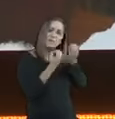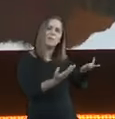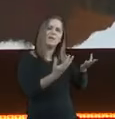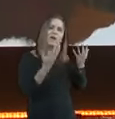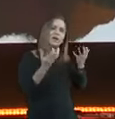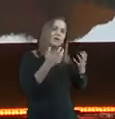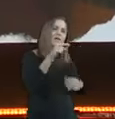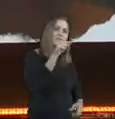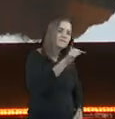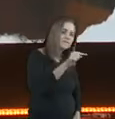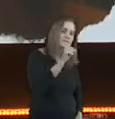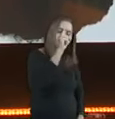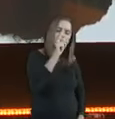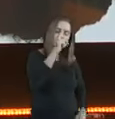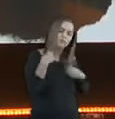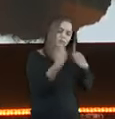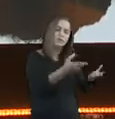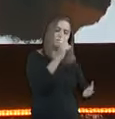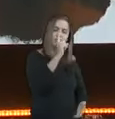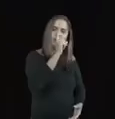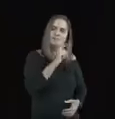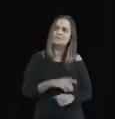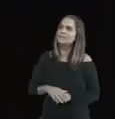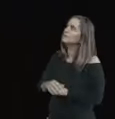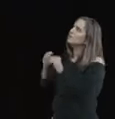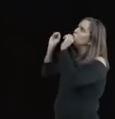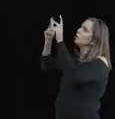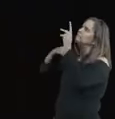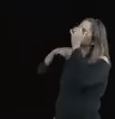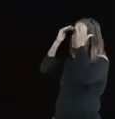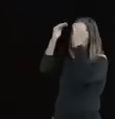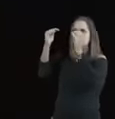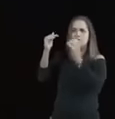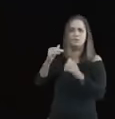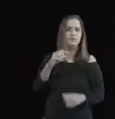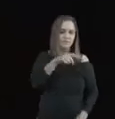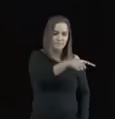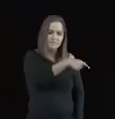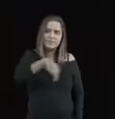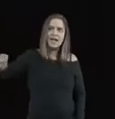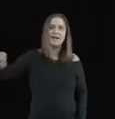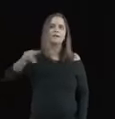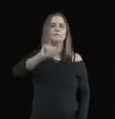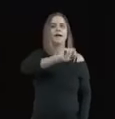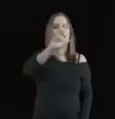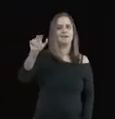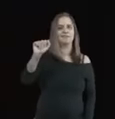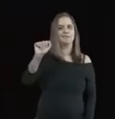desafio. Aí eu vim para a Barra, para uma igreja de pessoas de situação